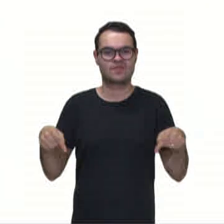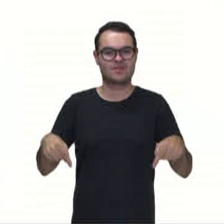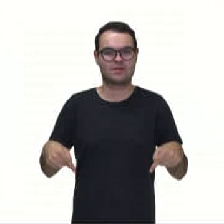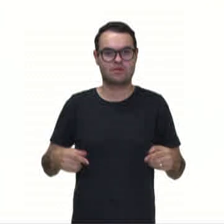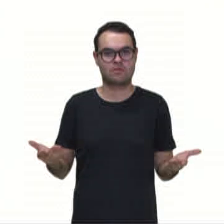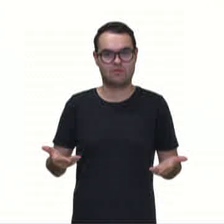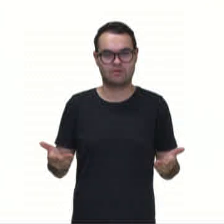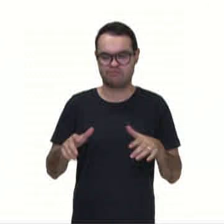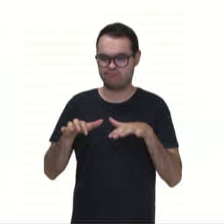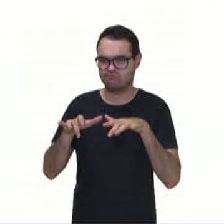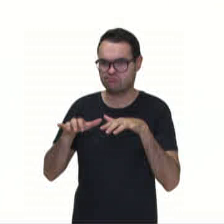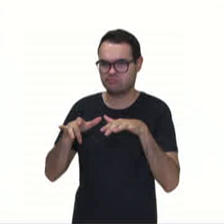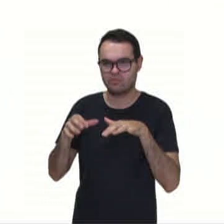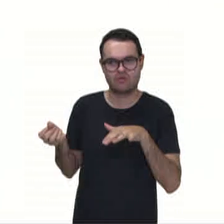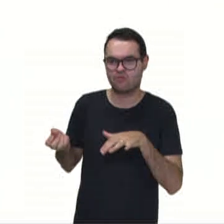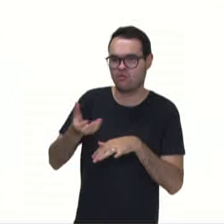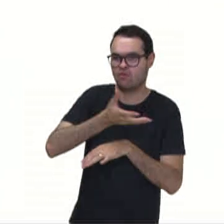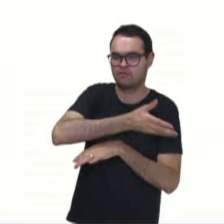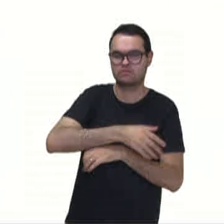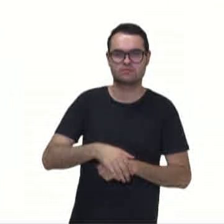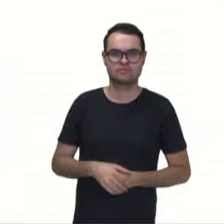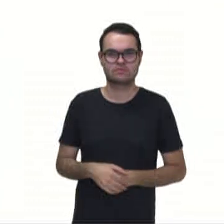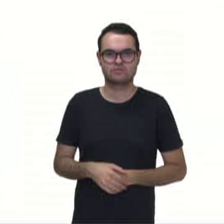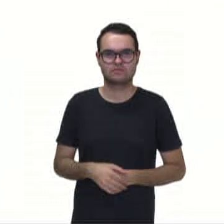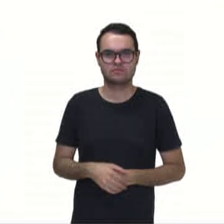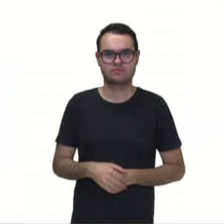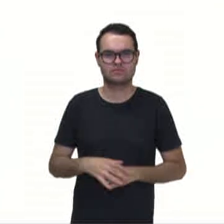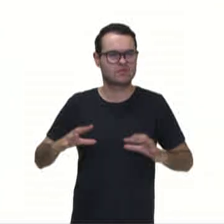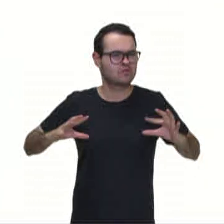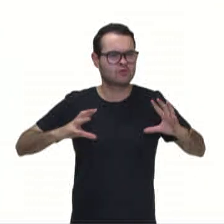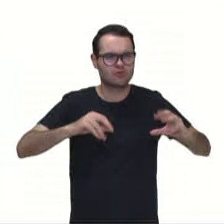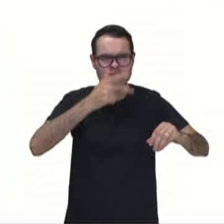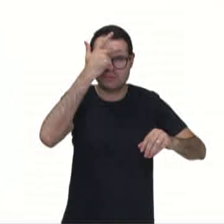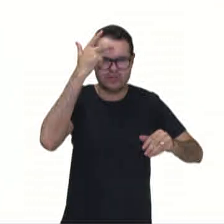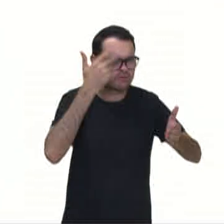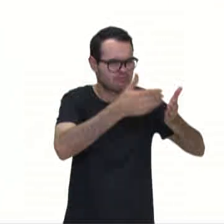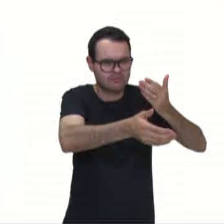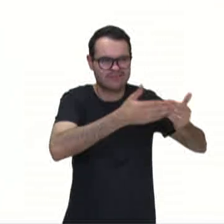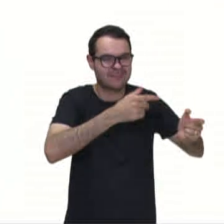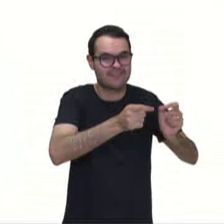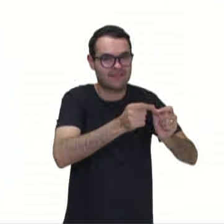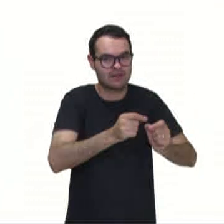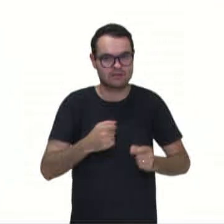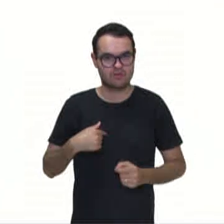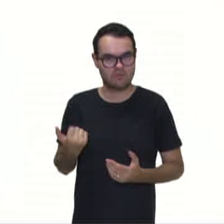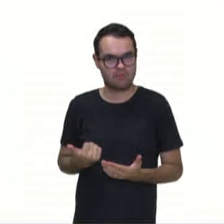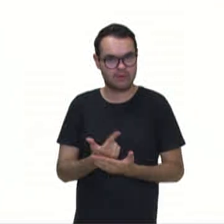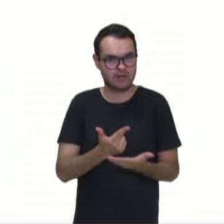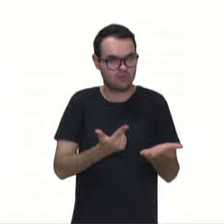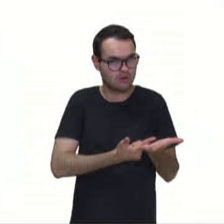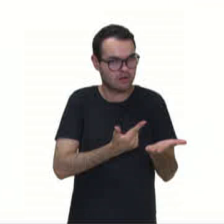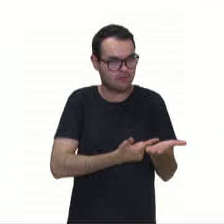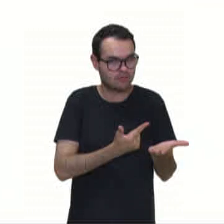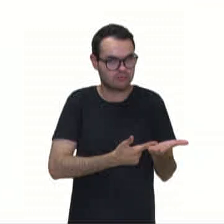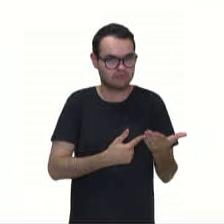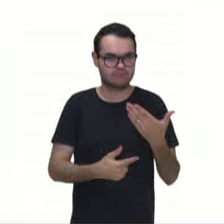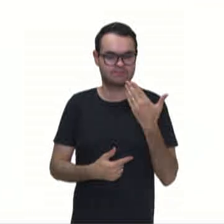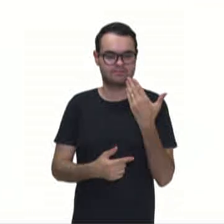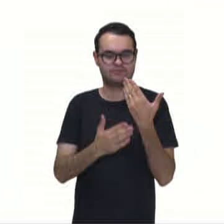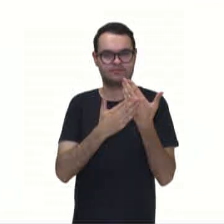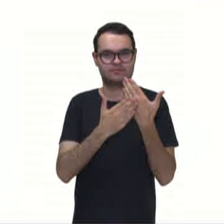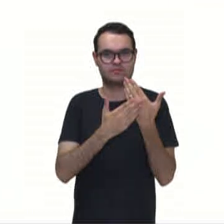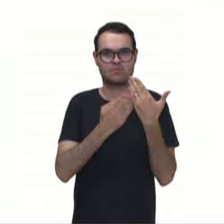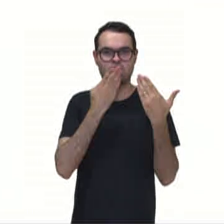de computador novo. Fiz o que toda pessoa minuciosa faria. Comprei um livro. Na capa, a